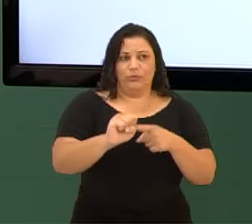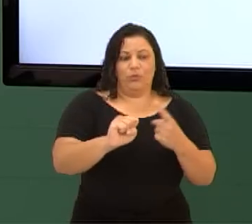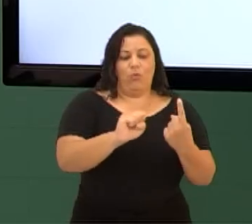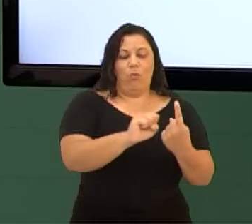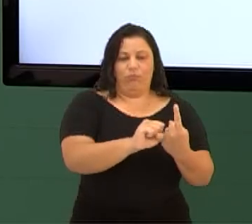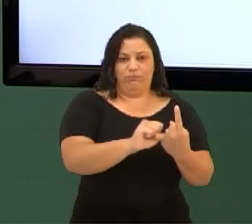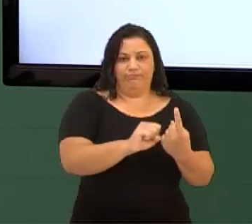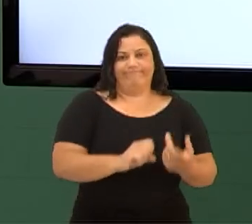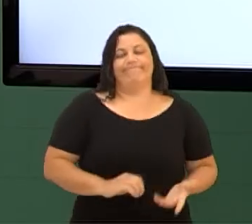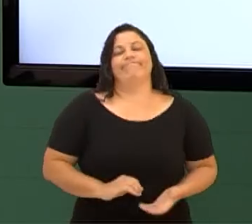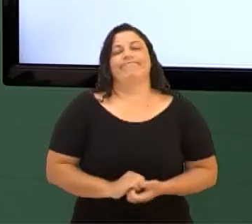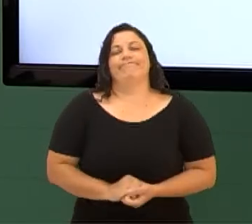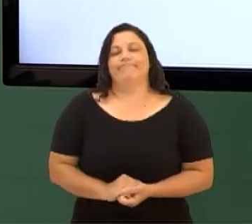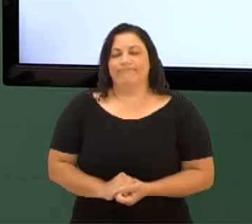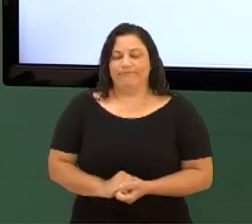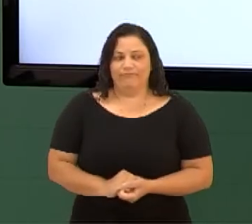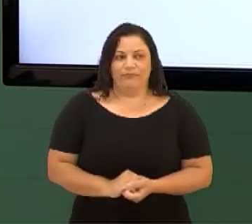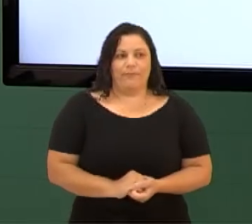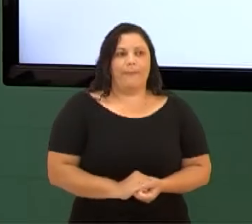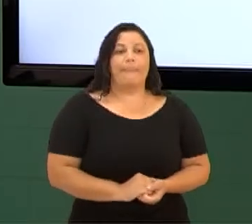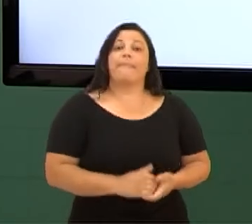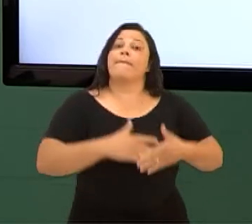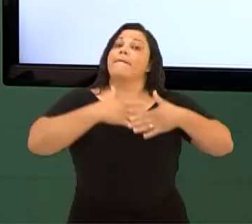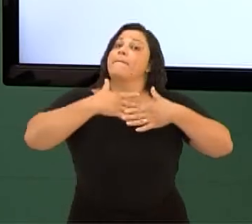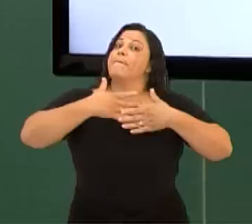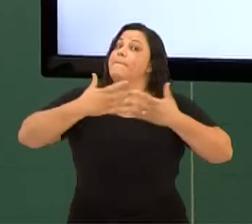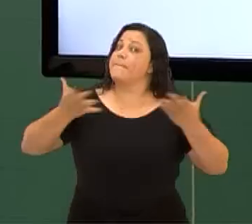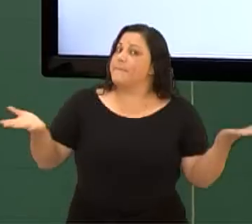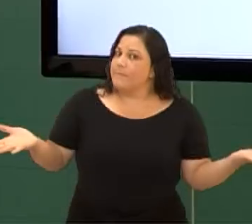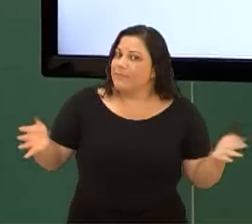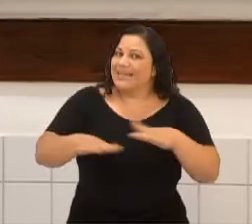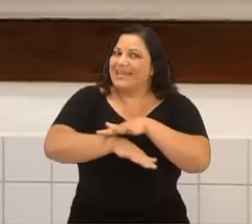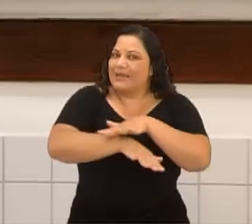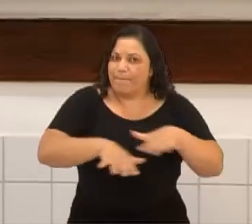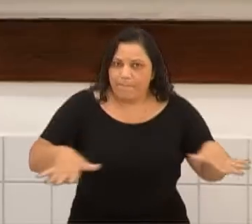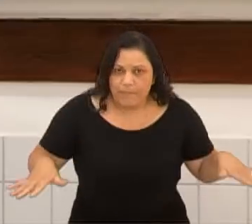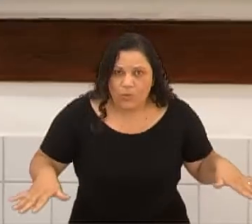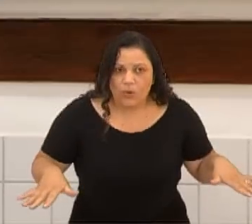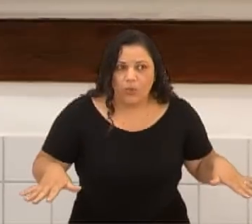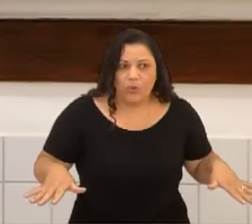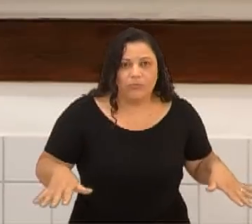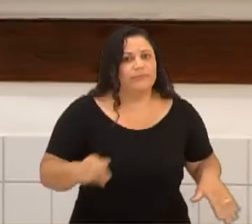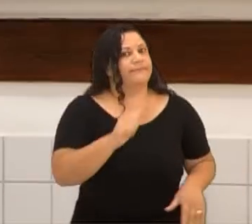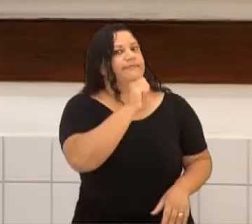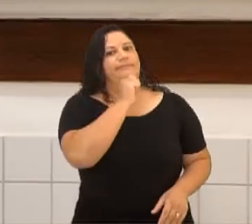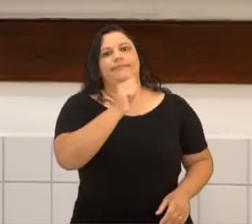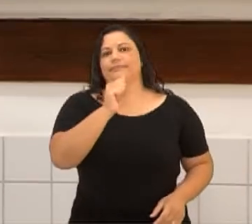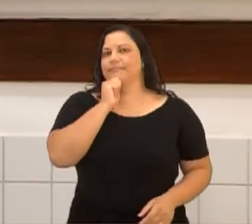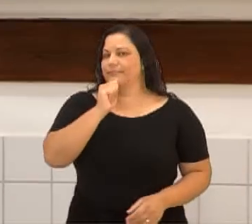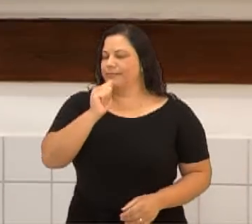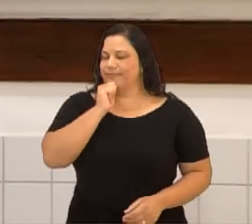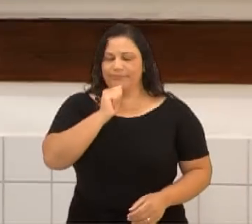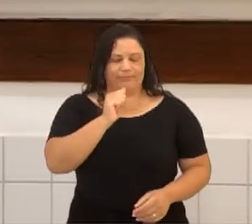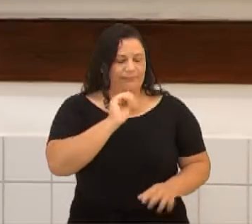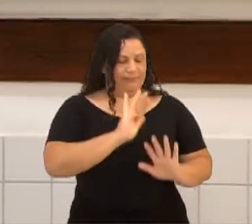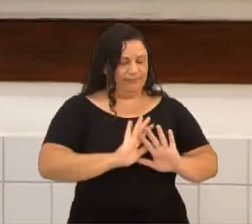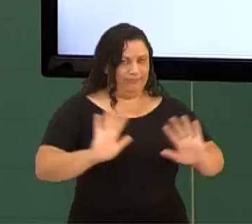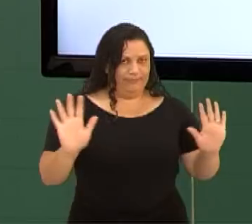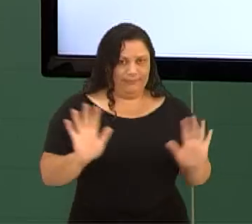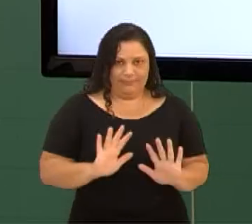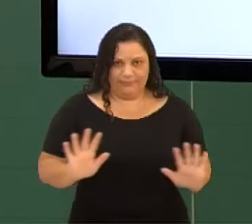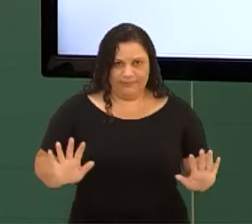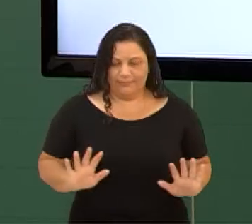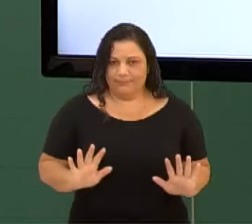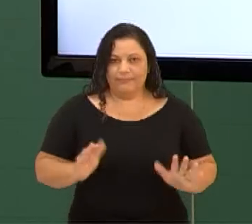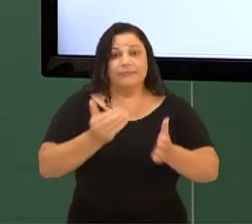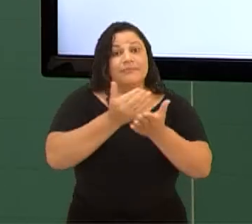com nada, 1. Acabou, prof? Não acabou, tá? Por quê? Porque